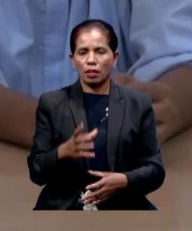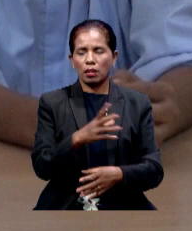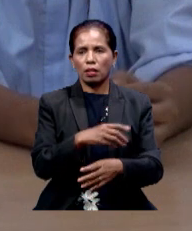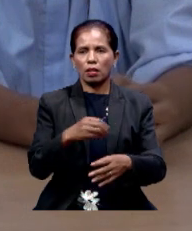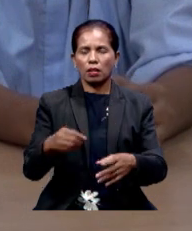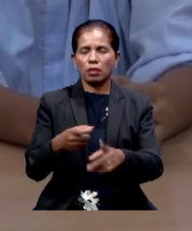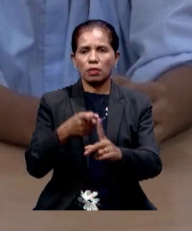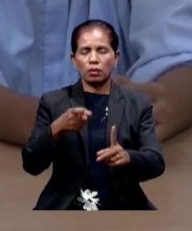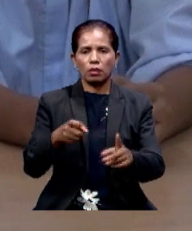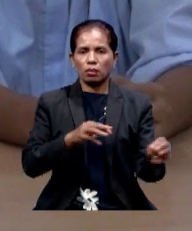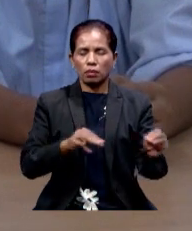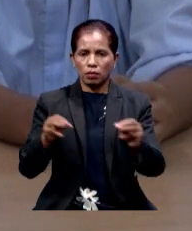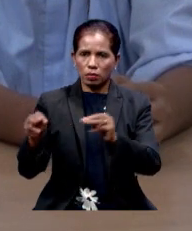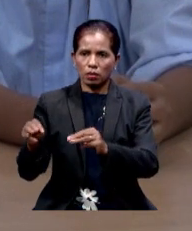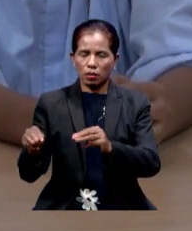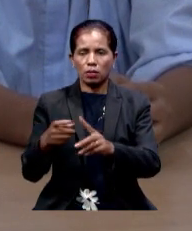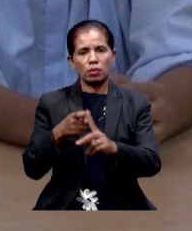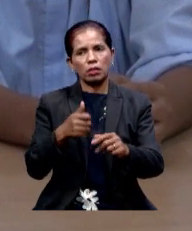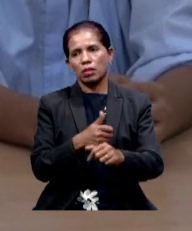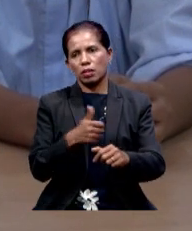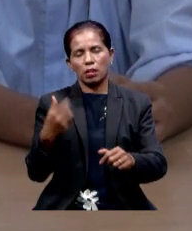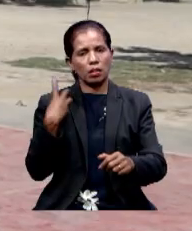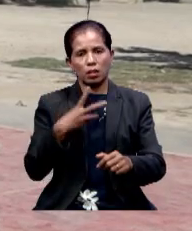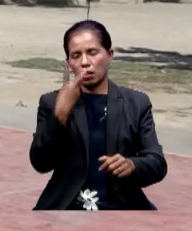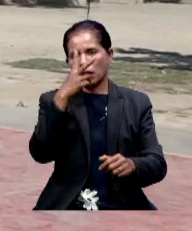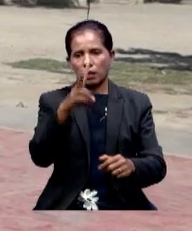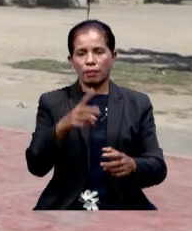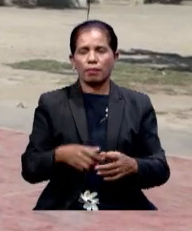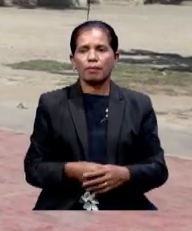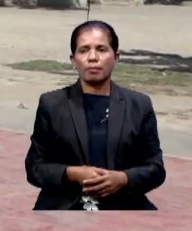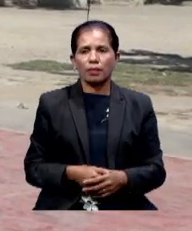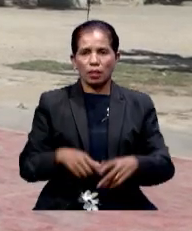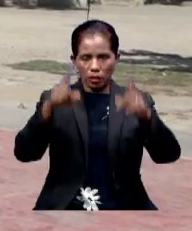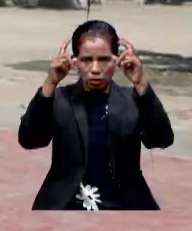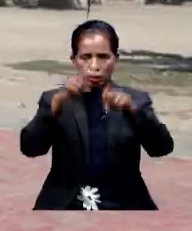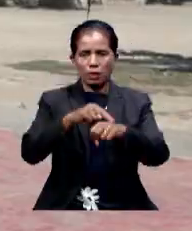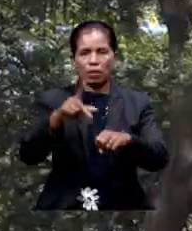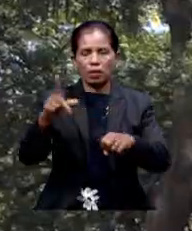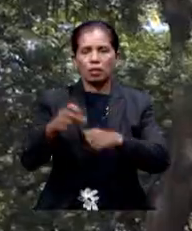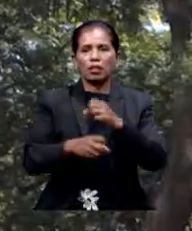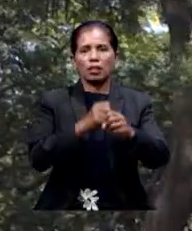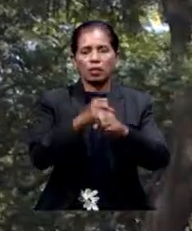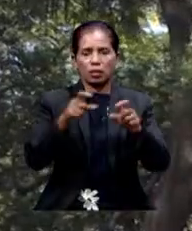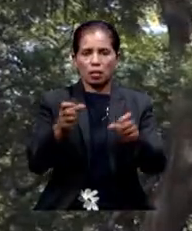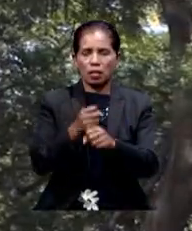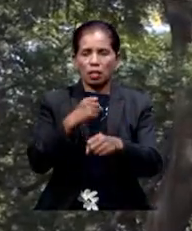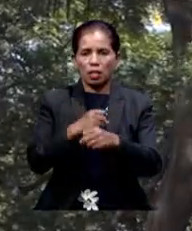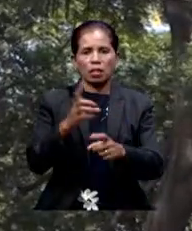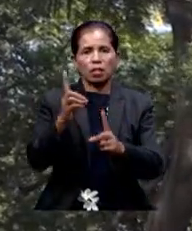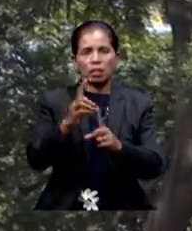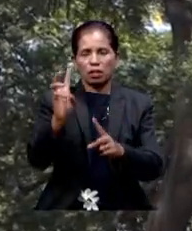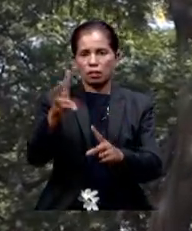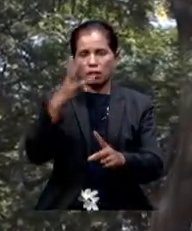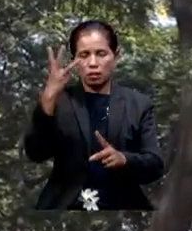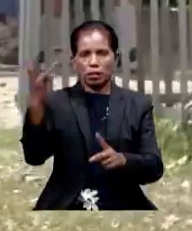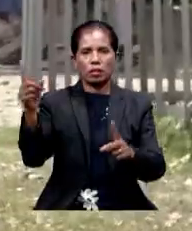husi korasan si saida ba fali selu ne ita sare. Examen nasional o examen local tinang ne se realize el oron sanu resinen